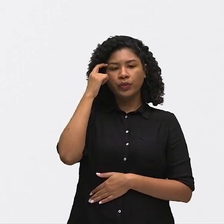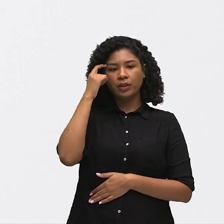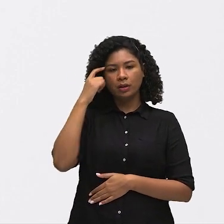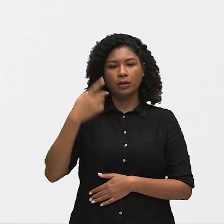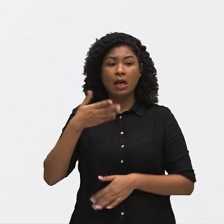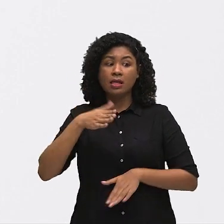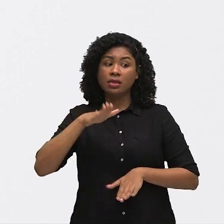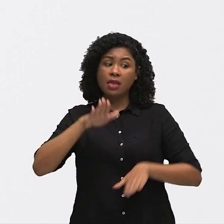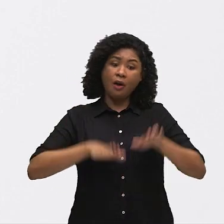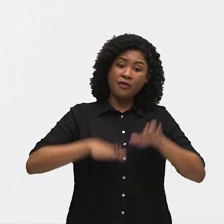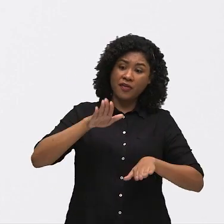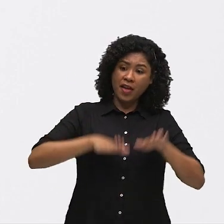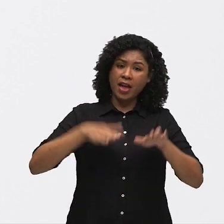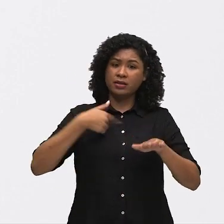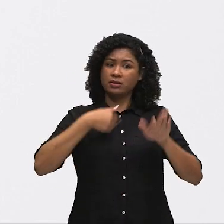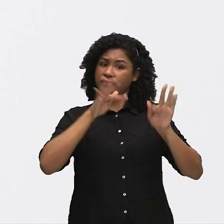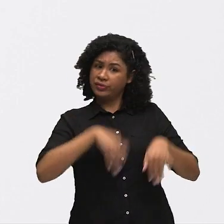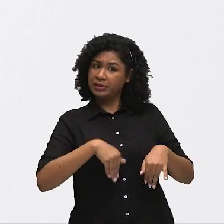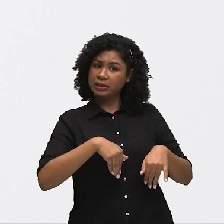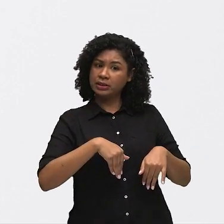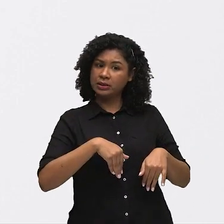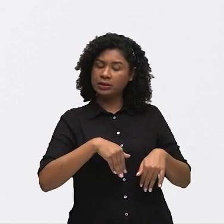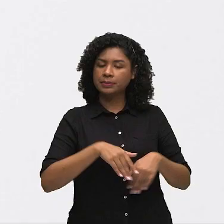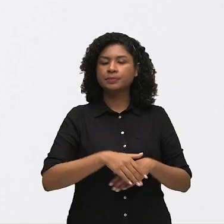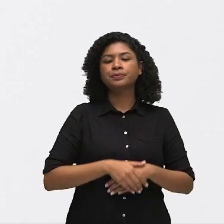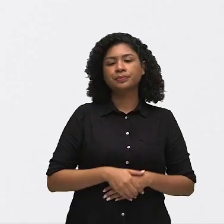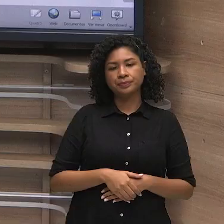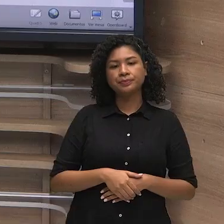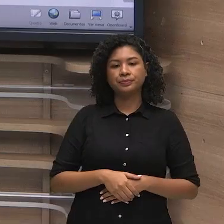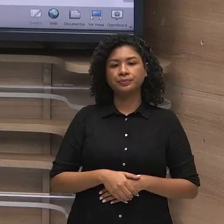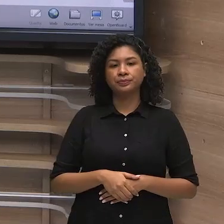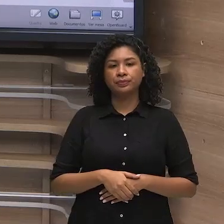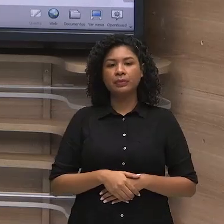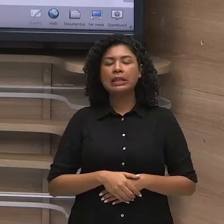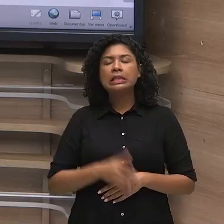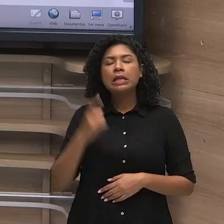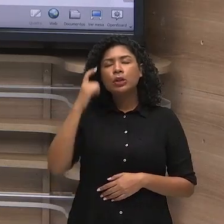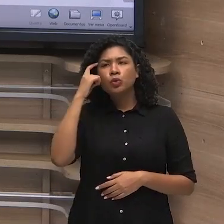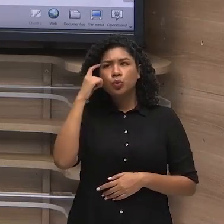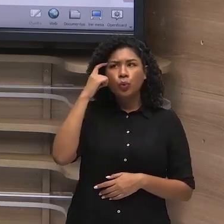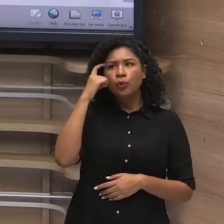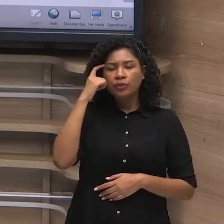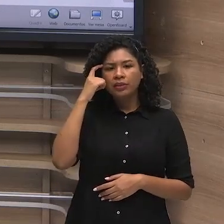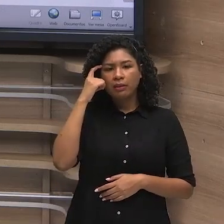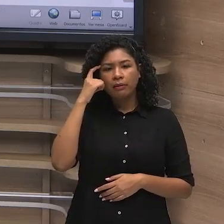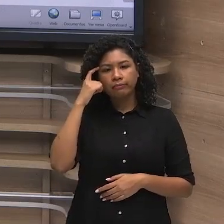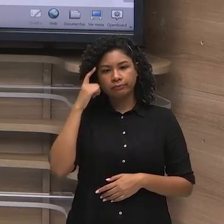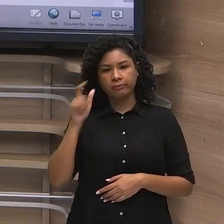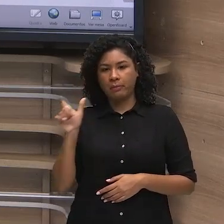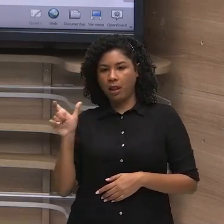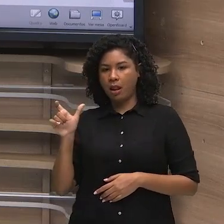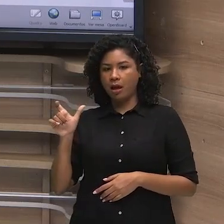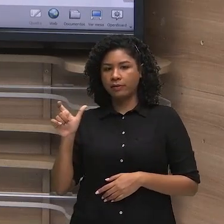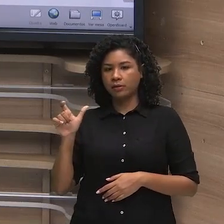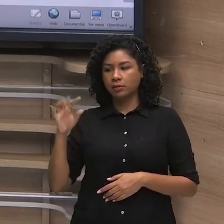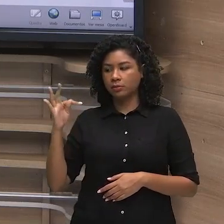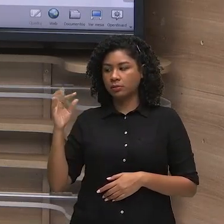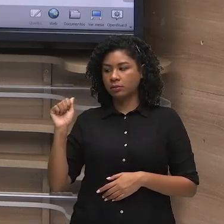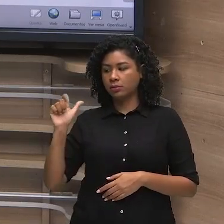conclua. Esta dúvida coloca para nós o quê? Coloca para nós a questão da dúvida. E a dúvida é o